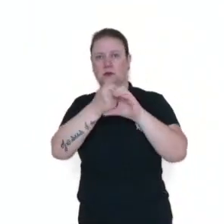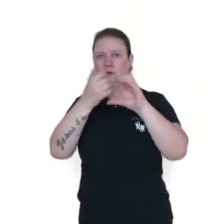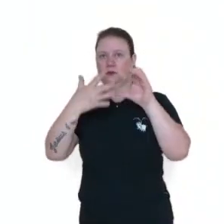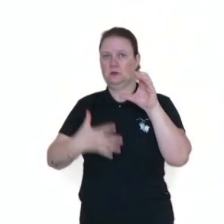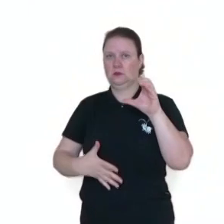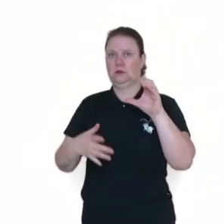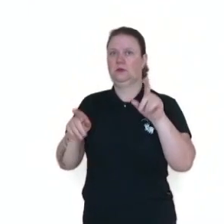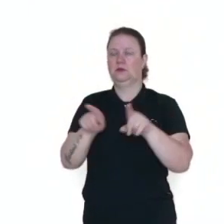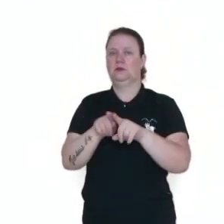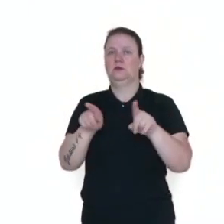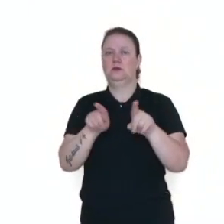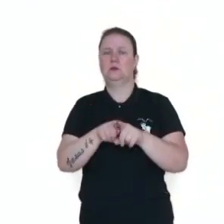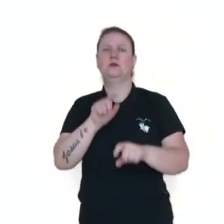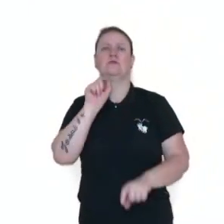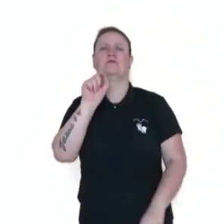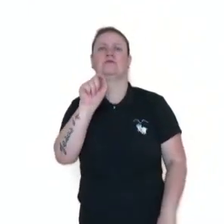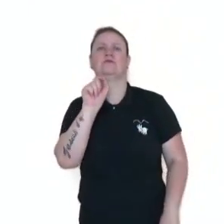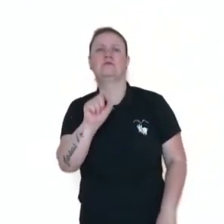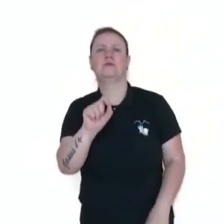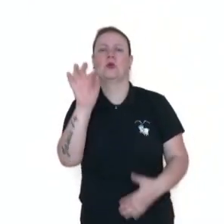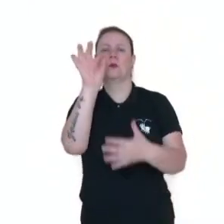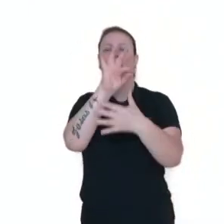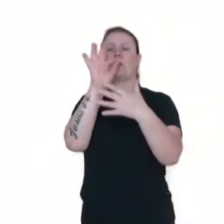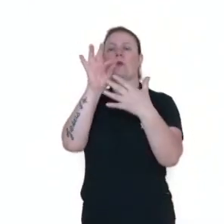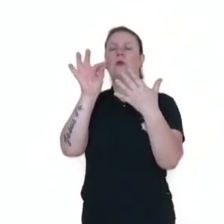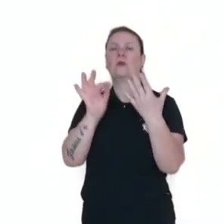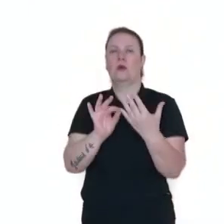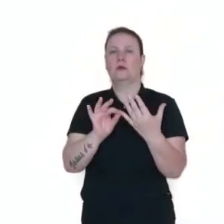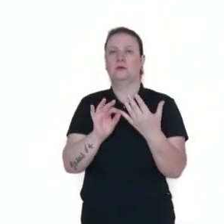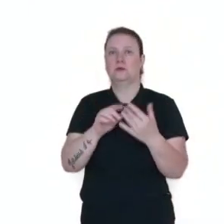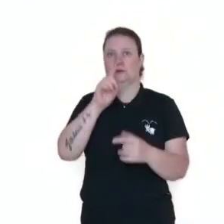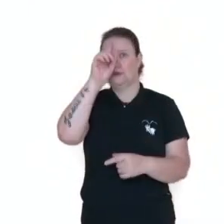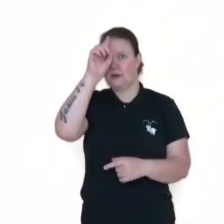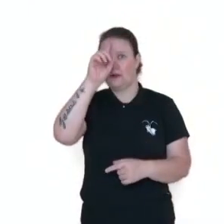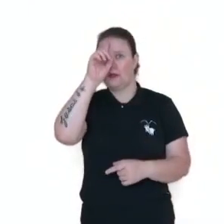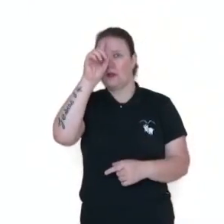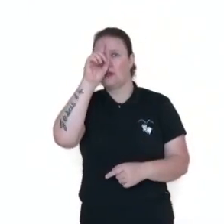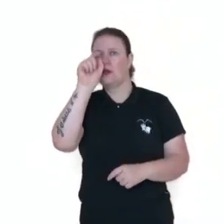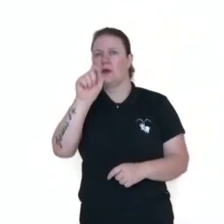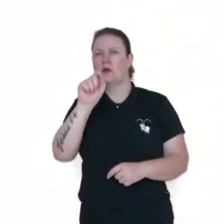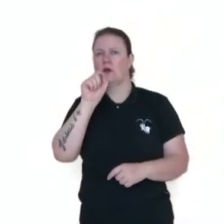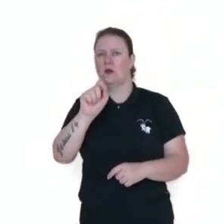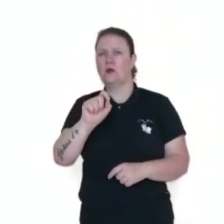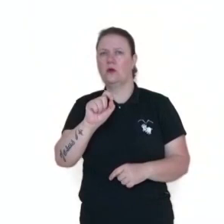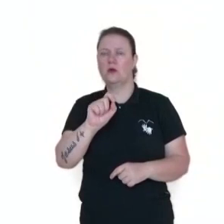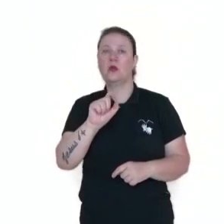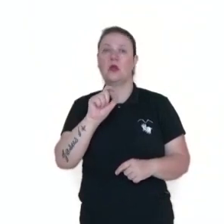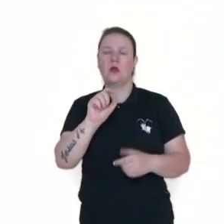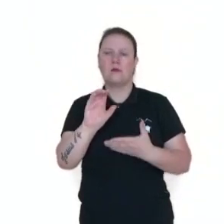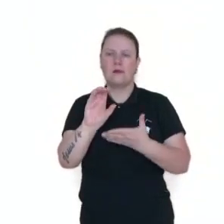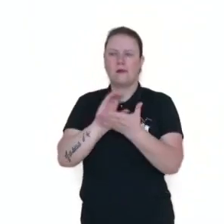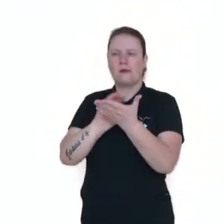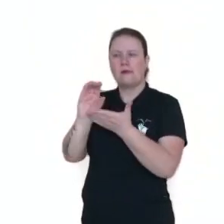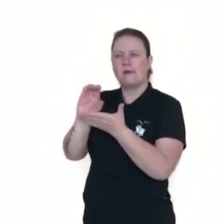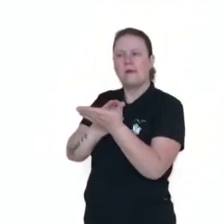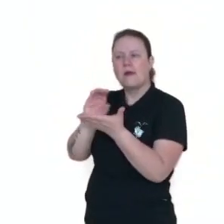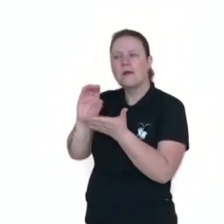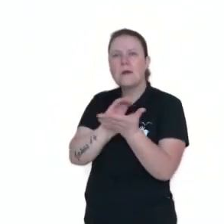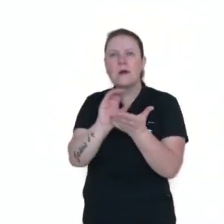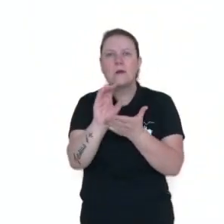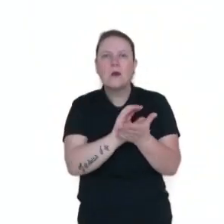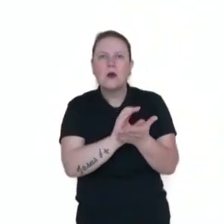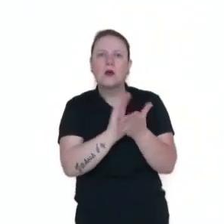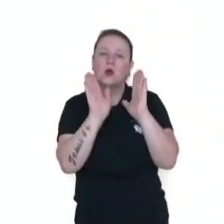uma dessas características era o metalismo, né? A ideia de que o enriquecimento de uma nação está pautada no